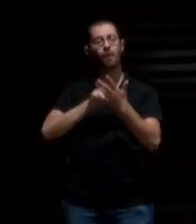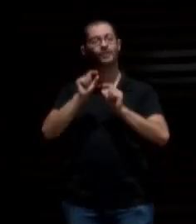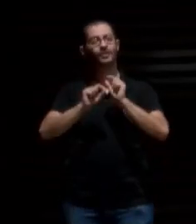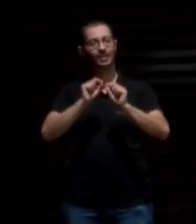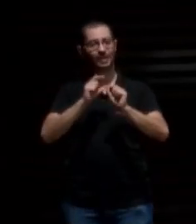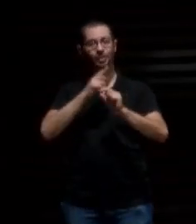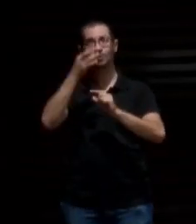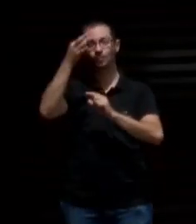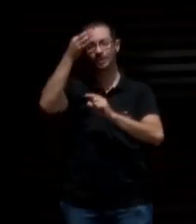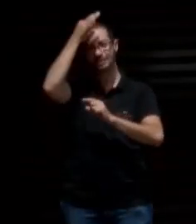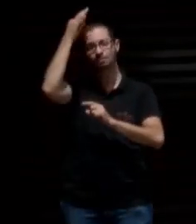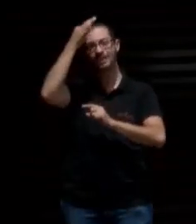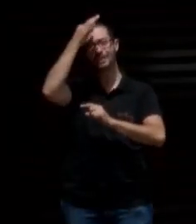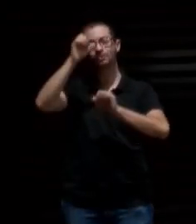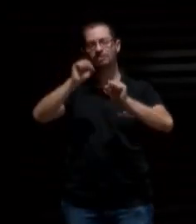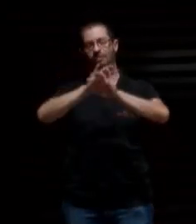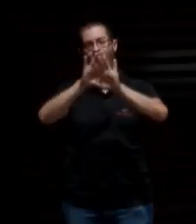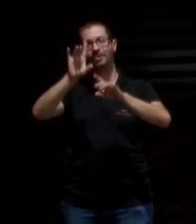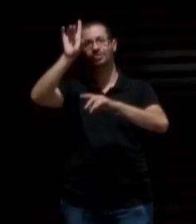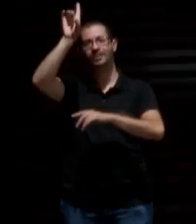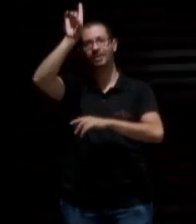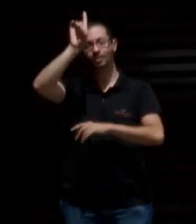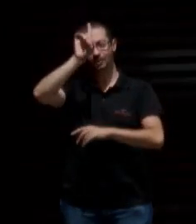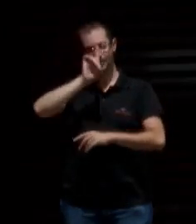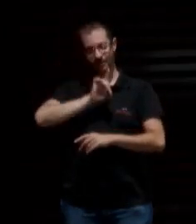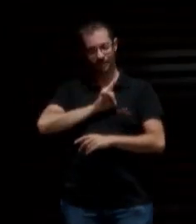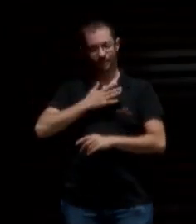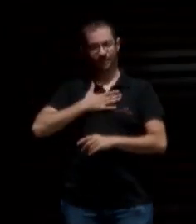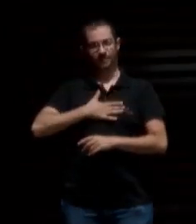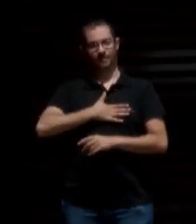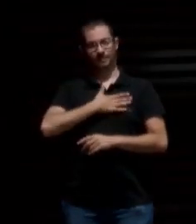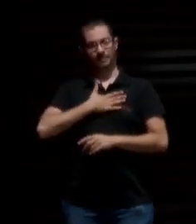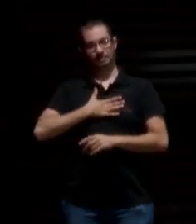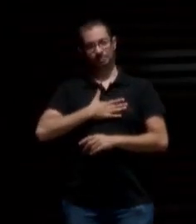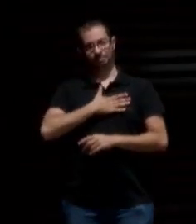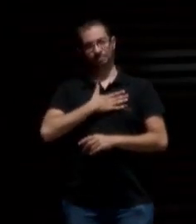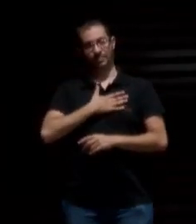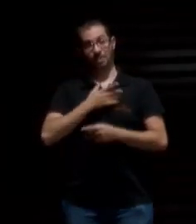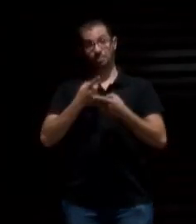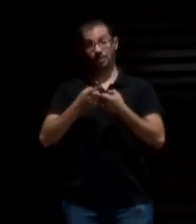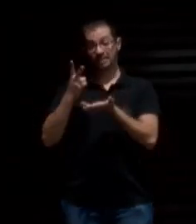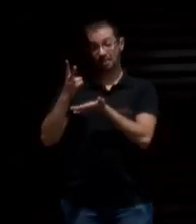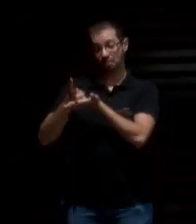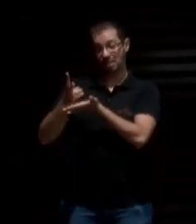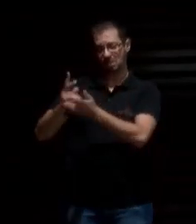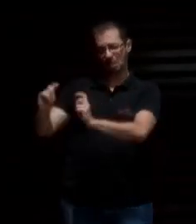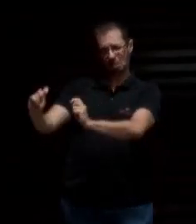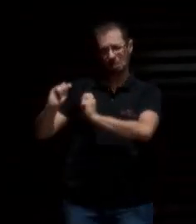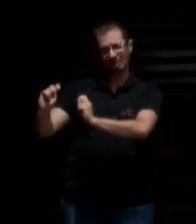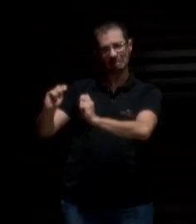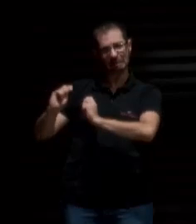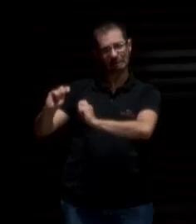glória de Deus repousa sobre nós. Porque essa mesma perseguição que eles infligem